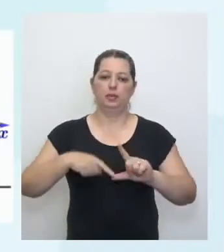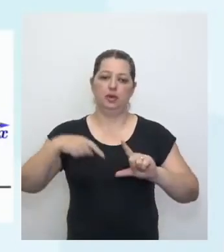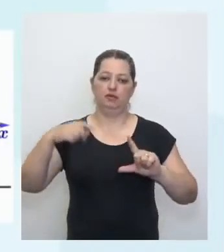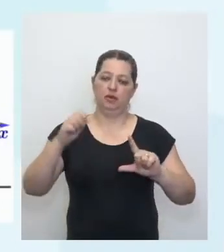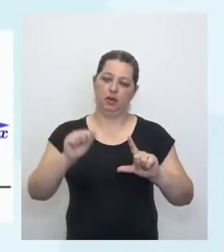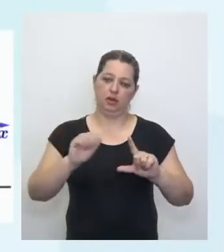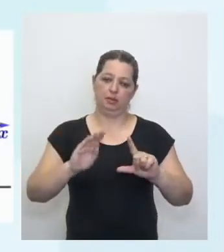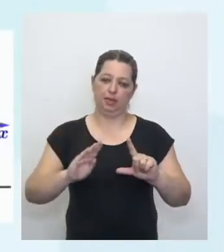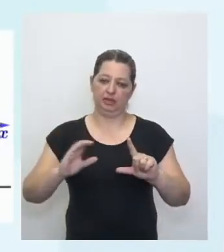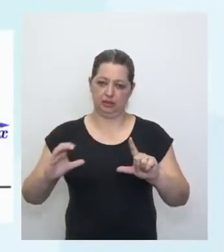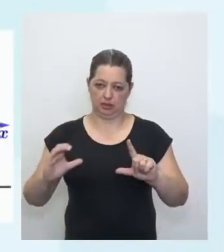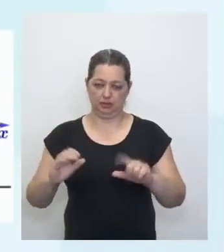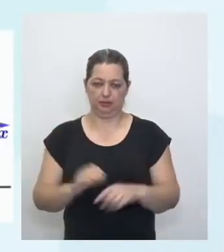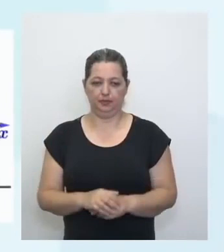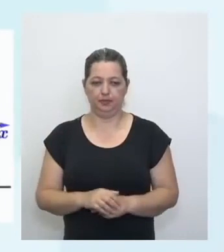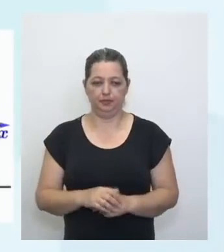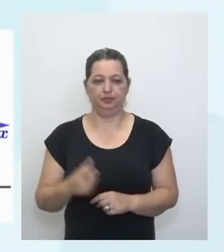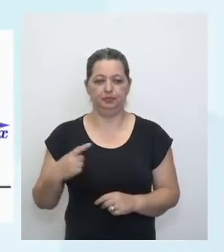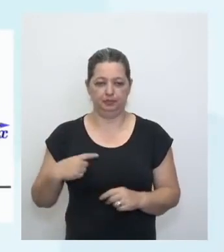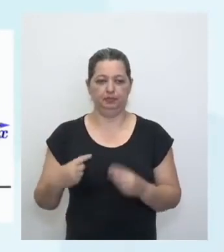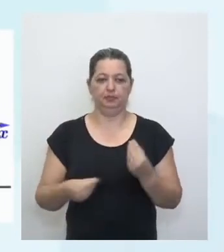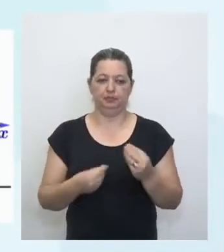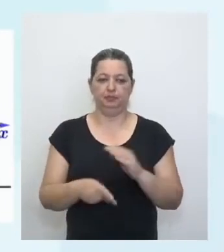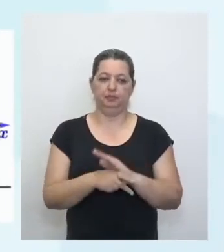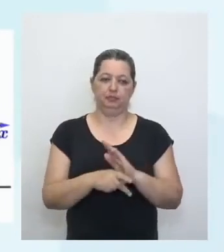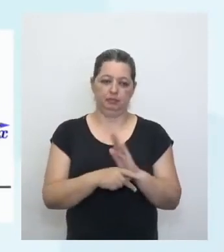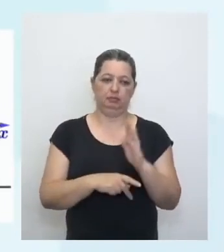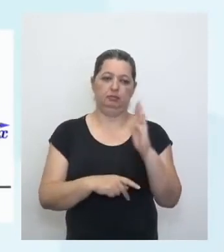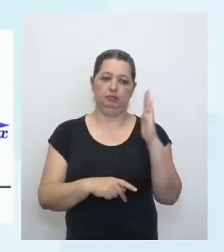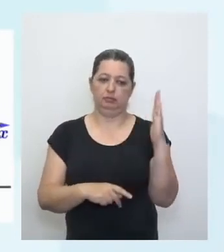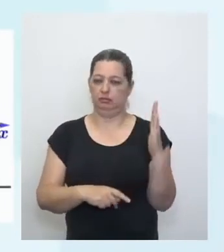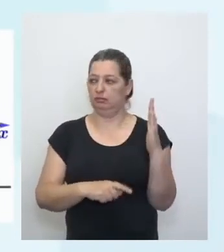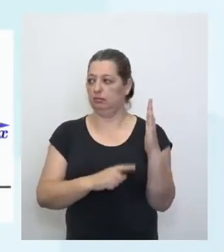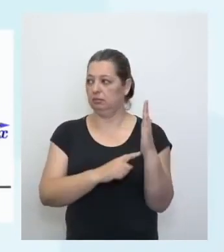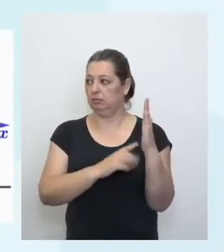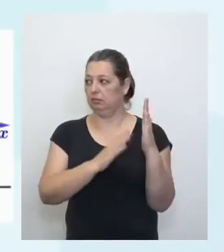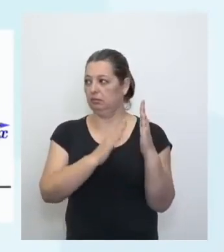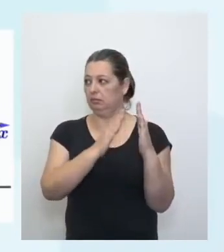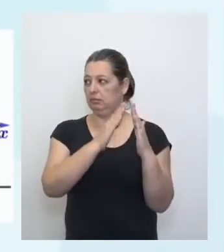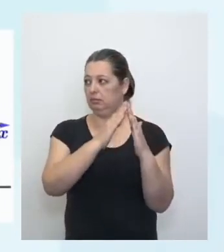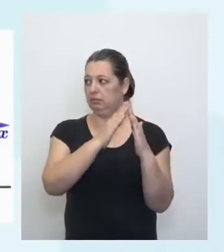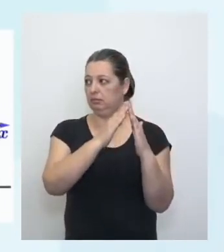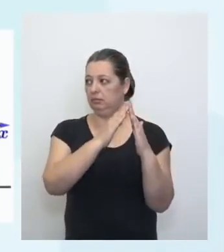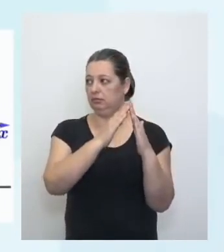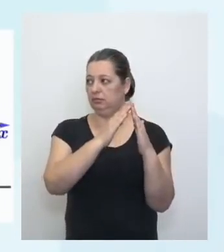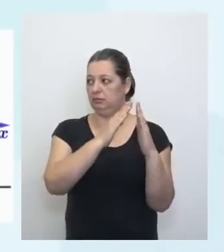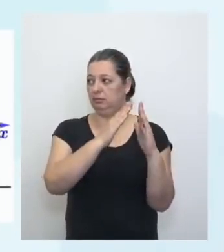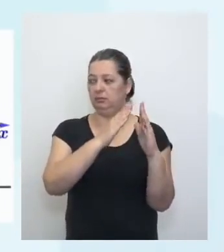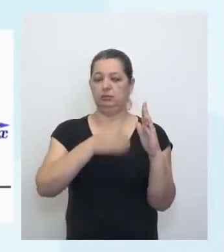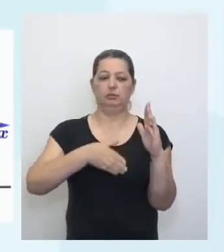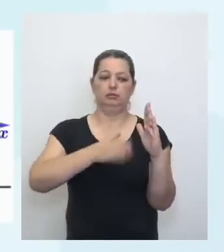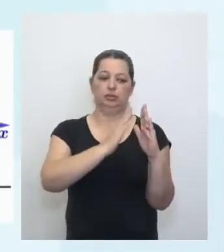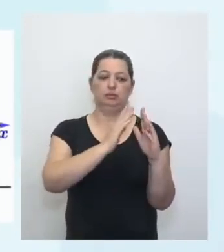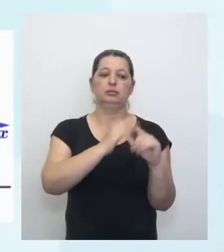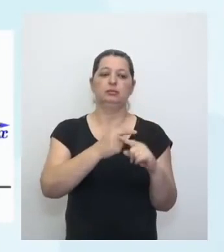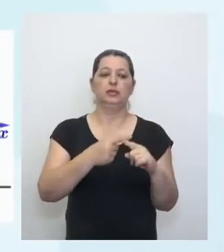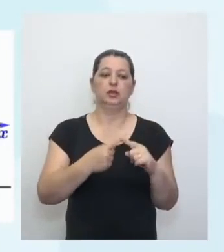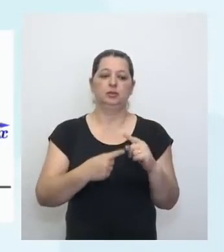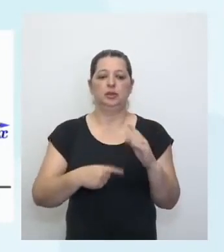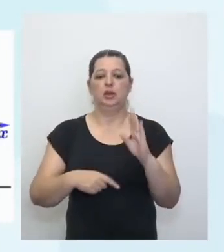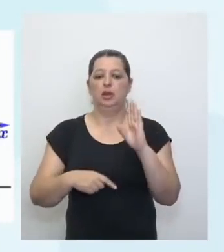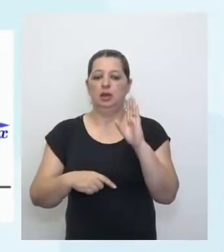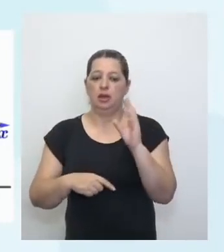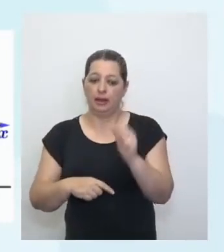O A é um gráfico que é uma reta que passa na origem. O B, uma reta que não passa na origem. E as duas inclinadas, tanto A quanto